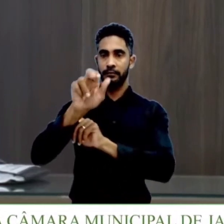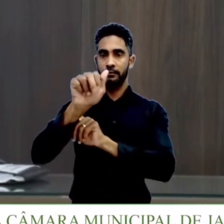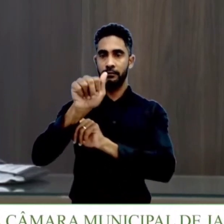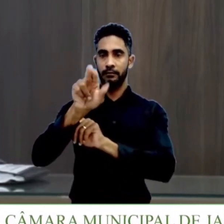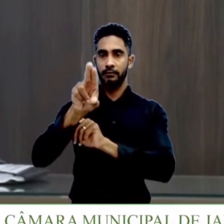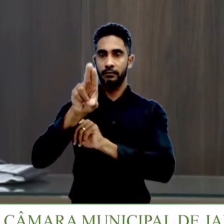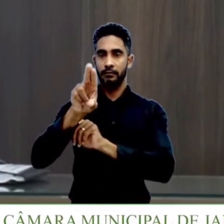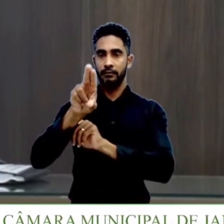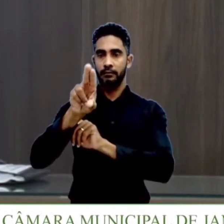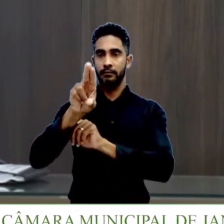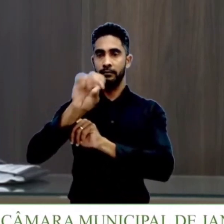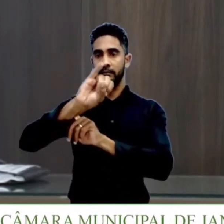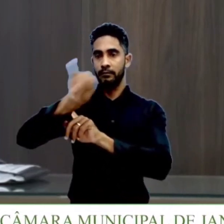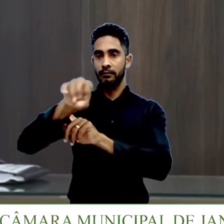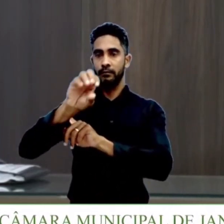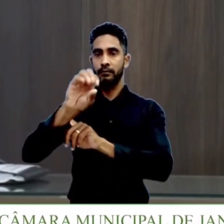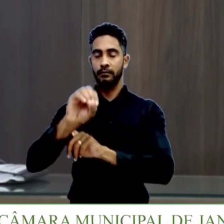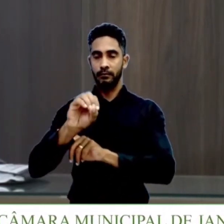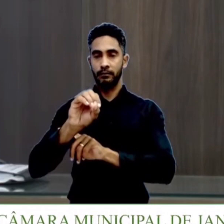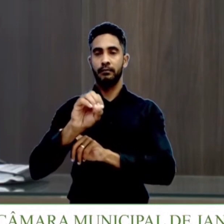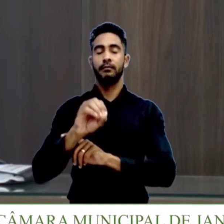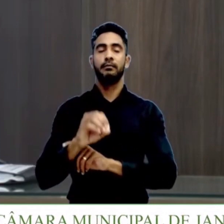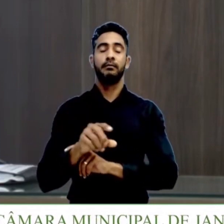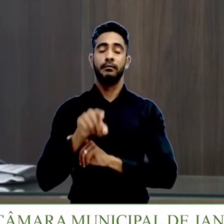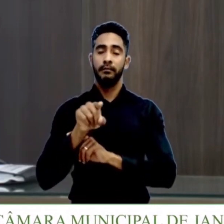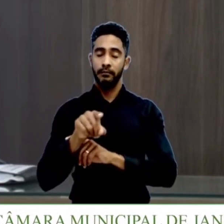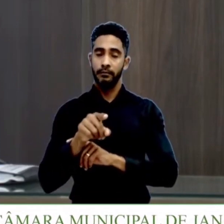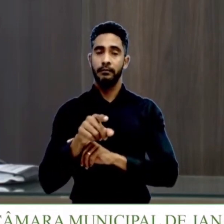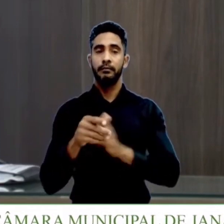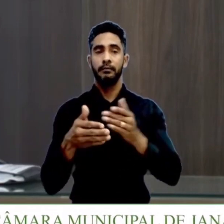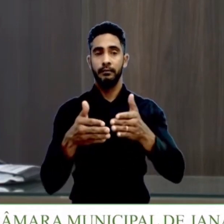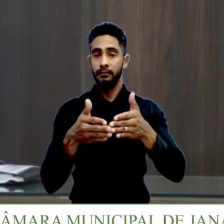Manuel Ataíde, Janaúba, Minas Gerais. Apresento este